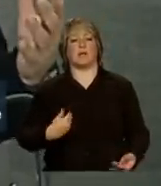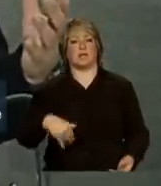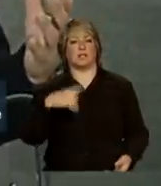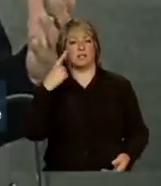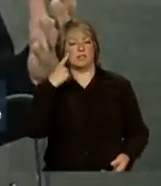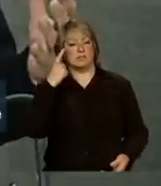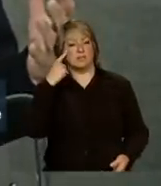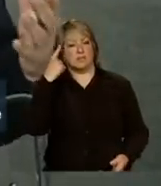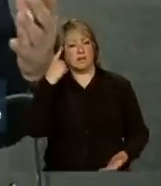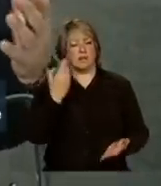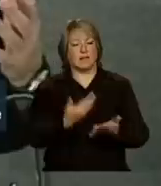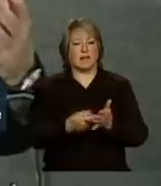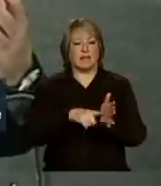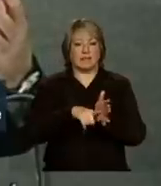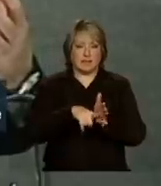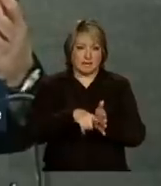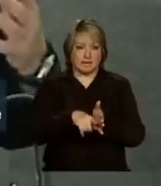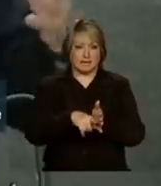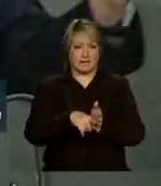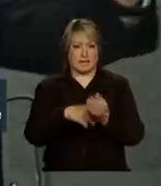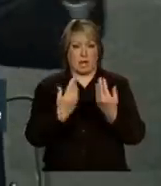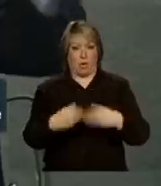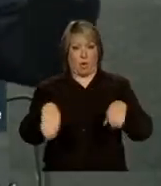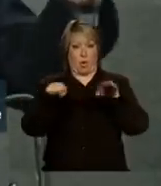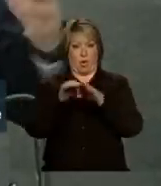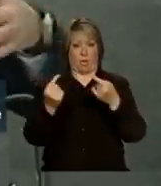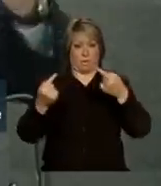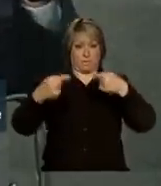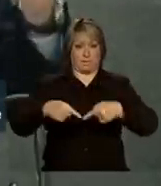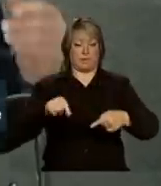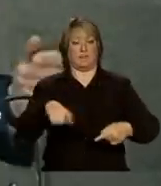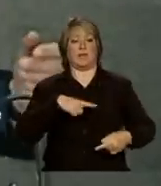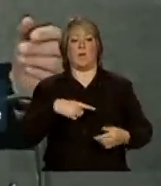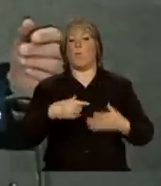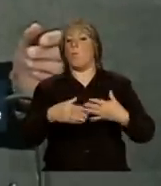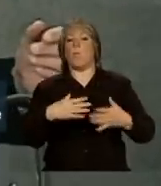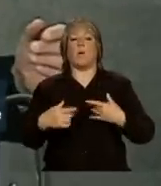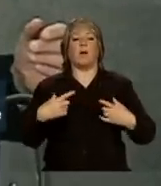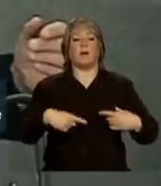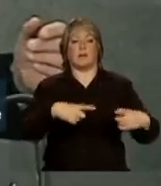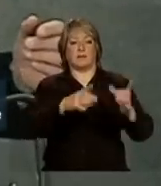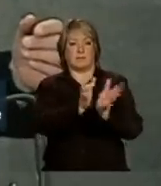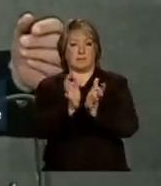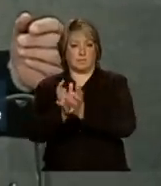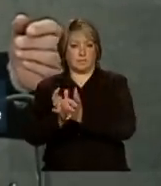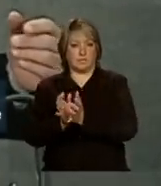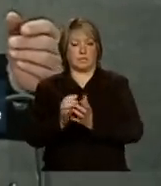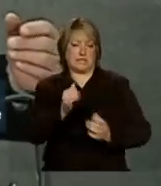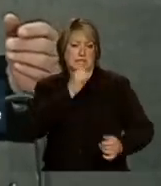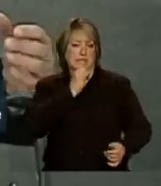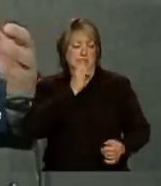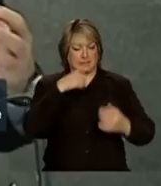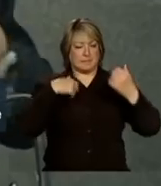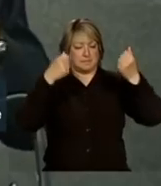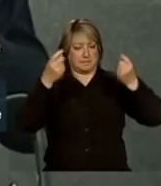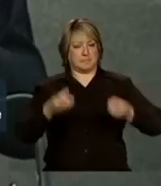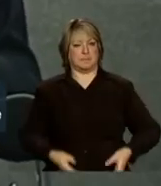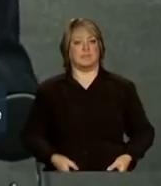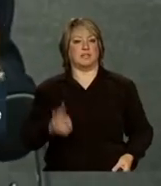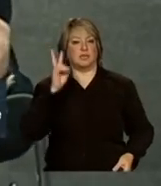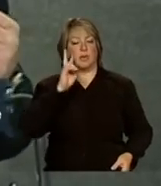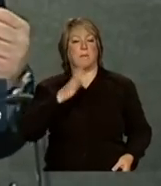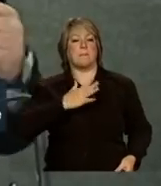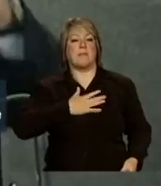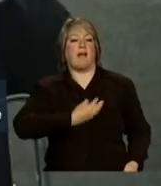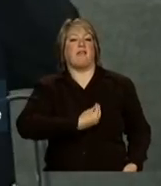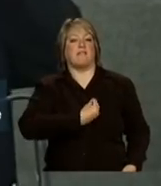analisa a competitividade em qualquer campo depois vou dar alguns exemplos ainda práticos da minha vida